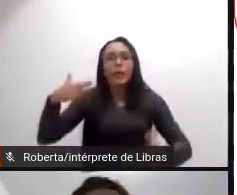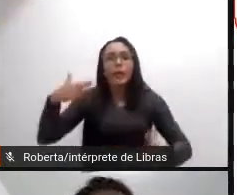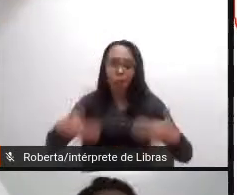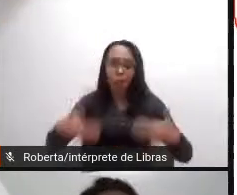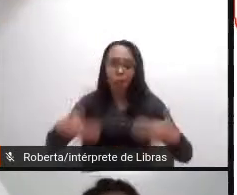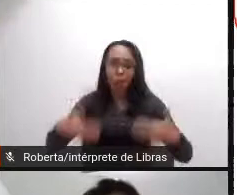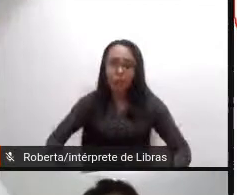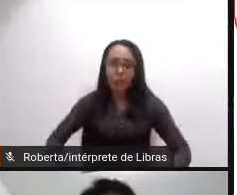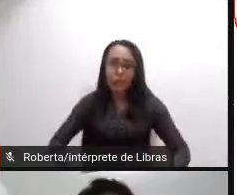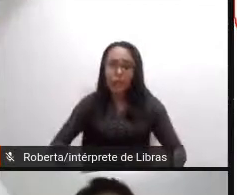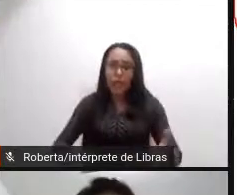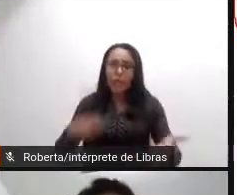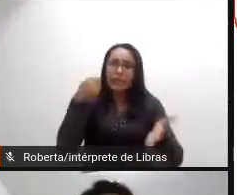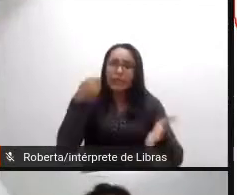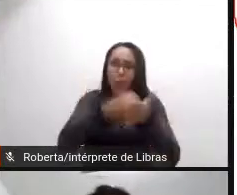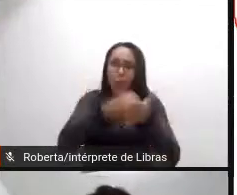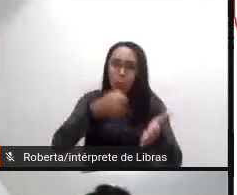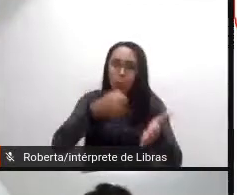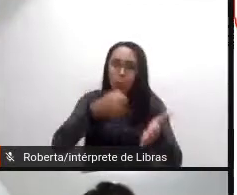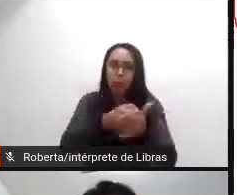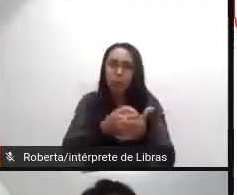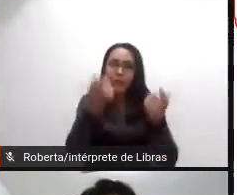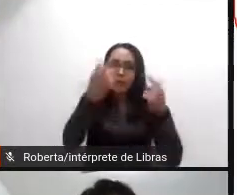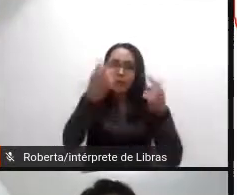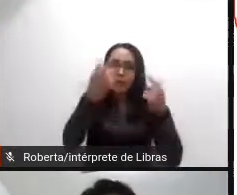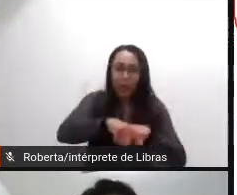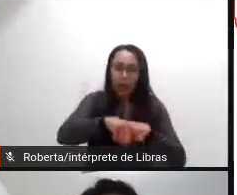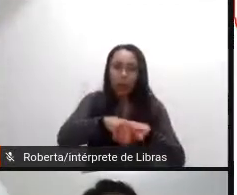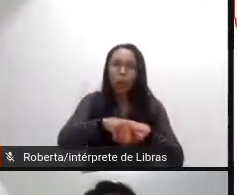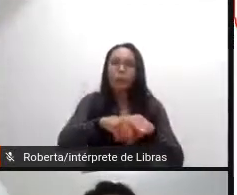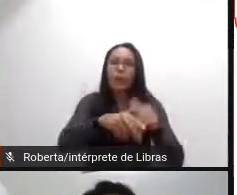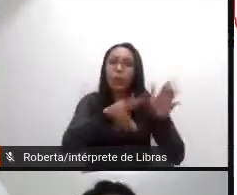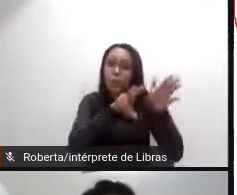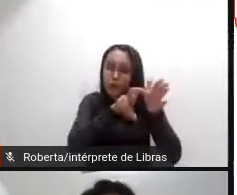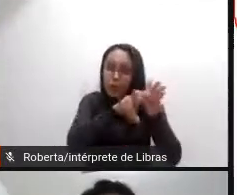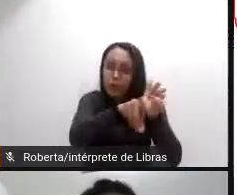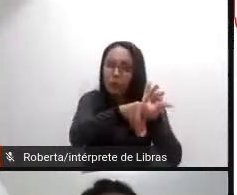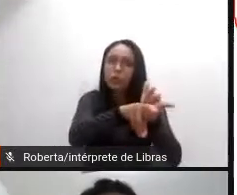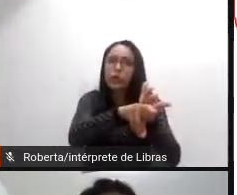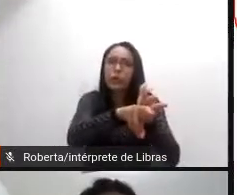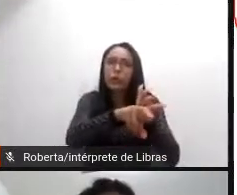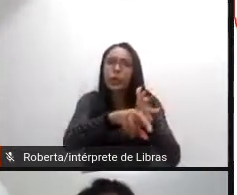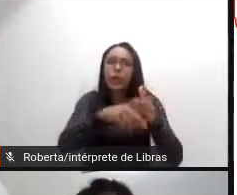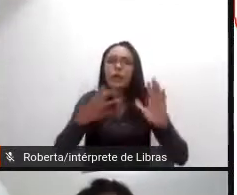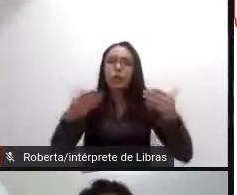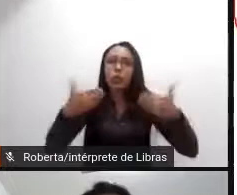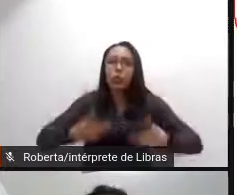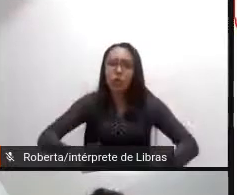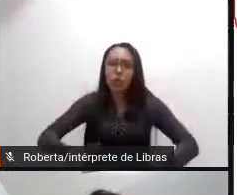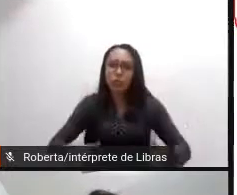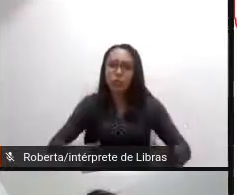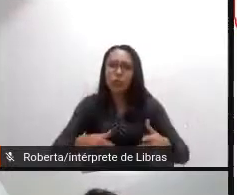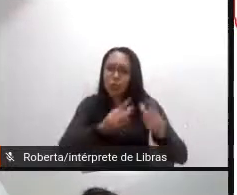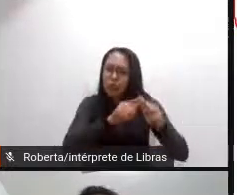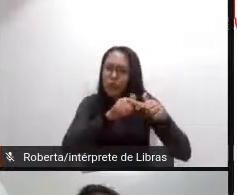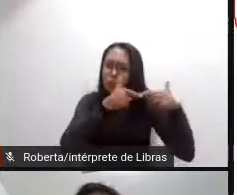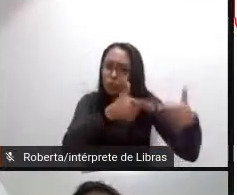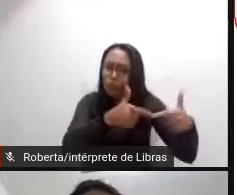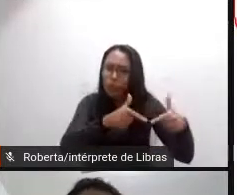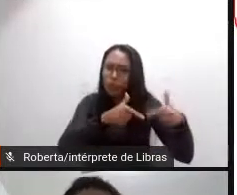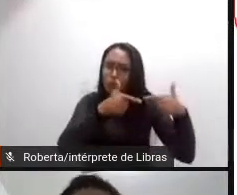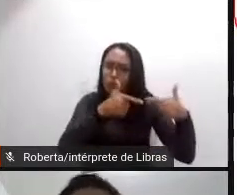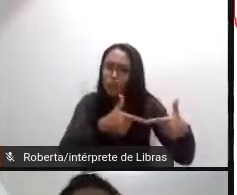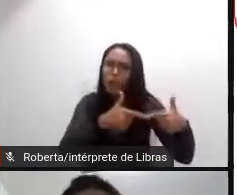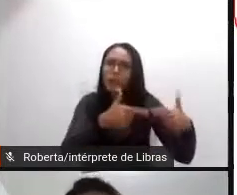lutando contra uma infecção, que no caso é o coronavírus que está ali, e o nosso organismo está lutando contra ele. Então, o nosso